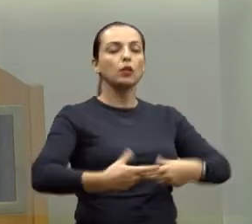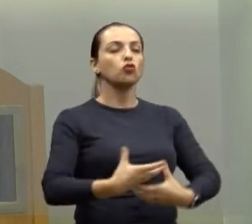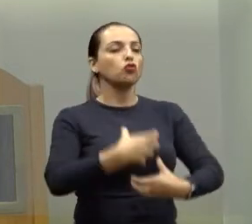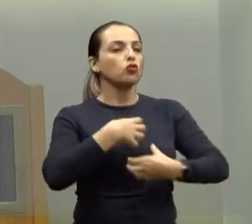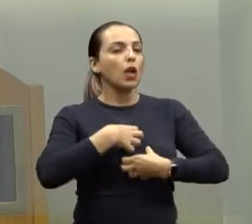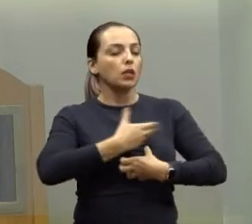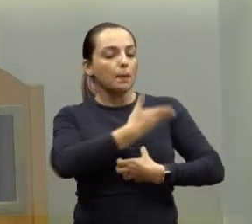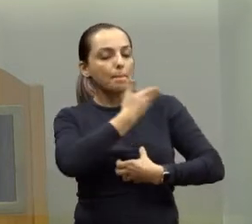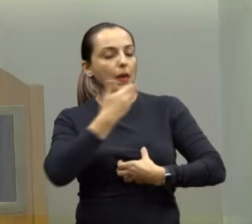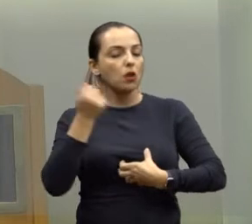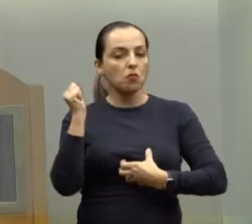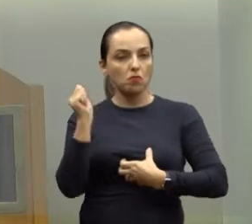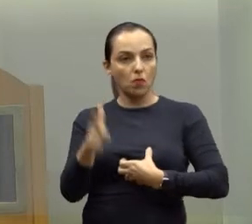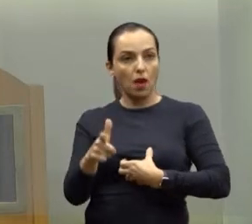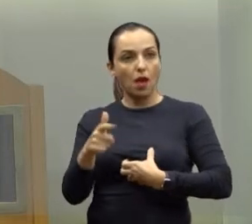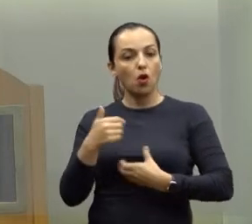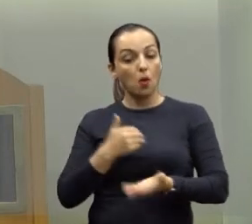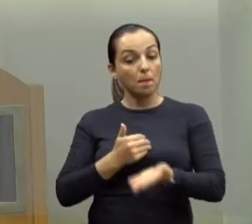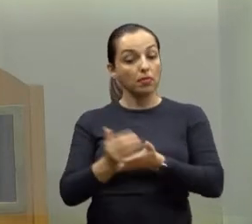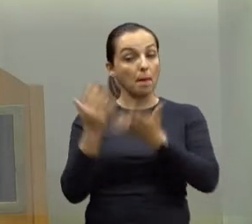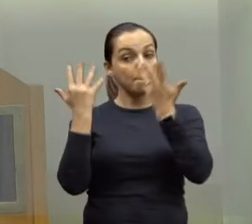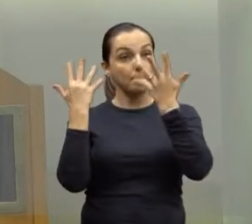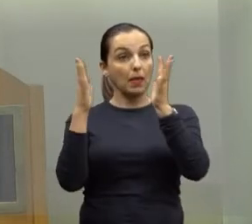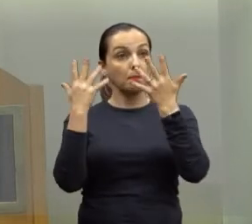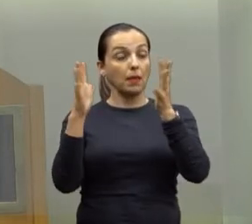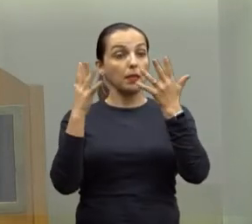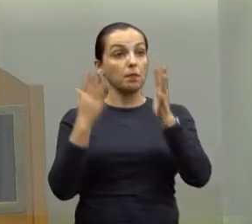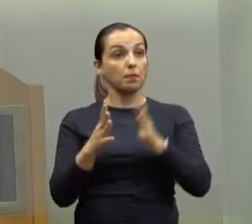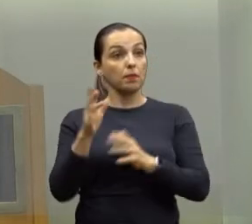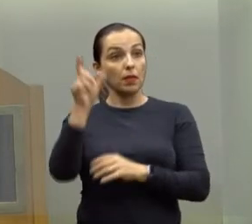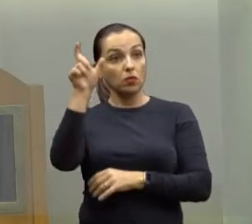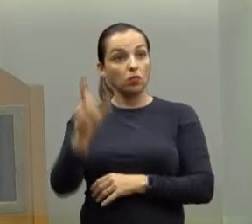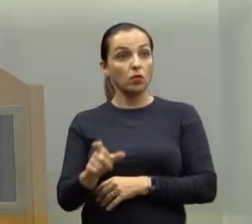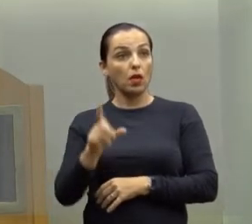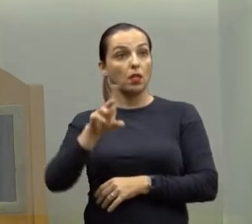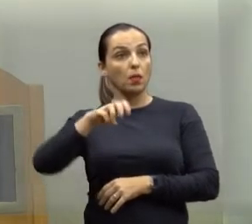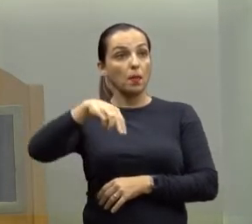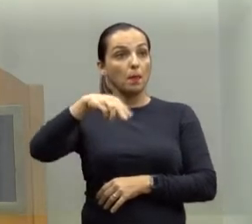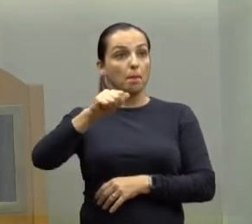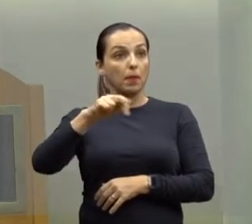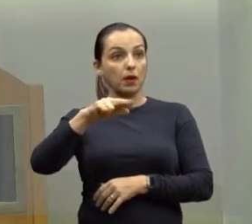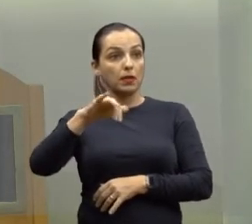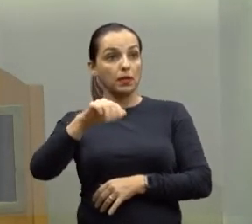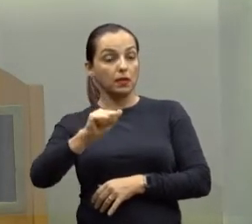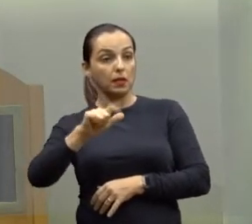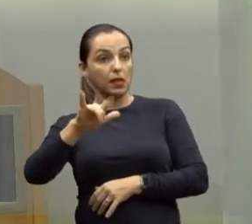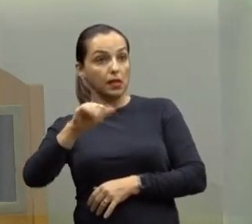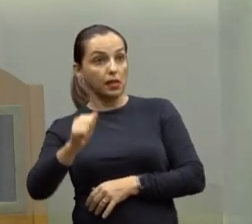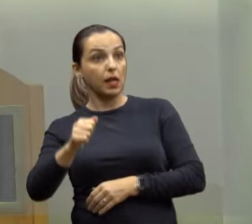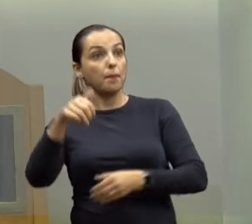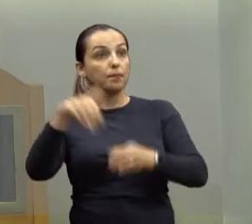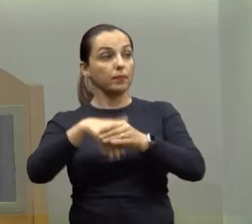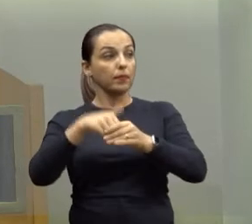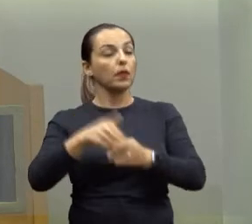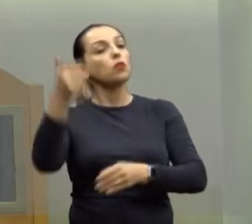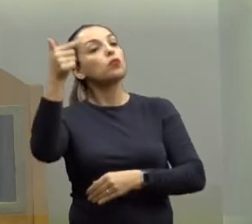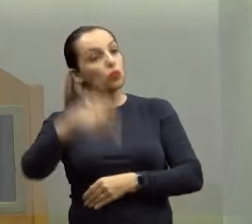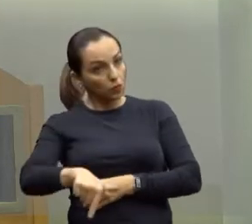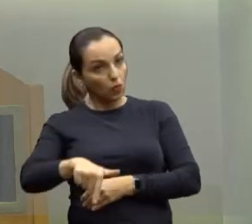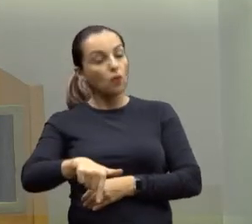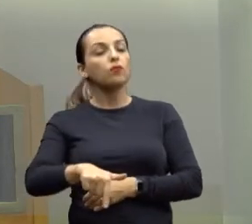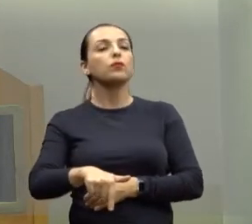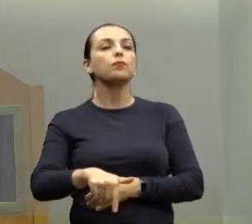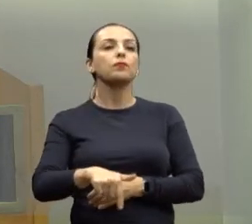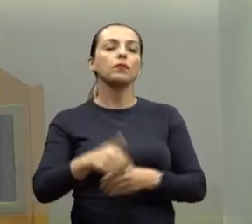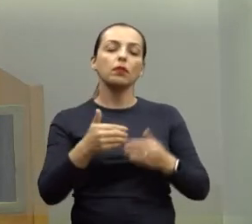maneira possível eu queria começar a parabenizando a deputada Marcelinha pela sua reeleição E aí Presidente